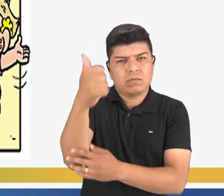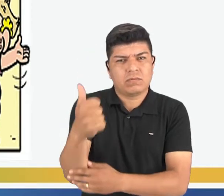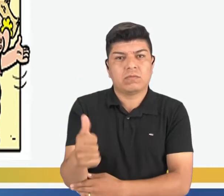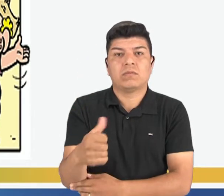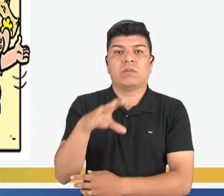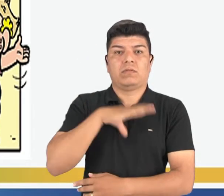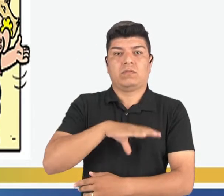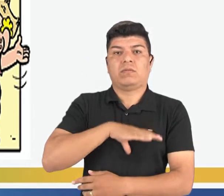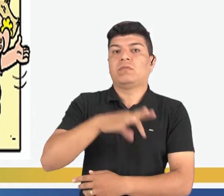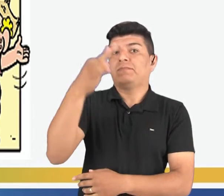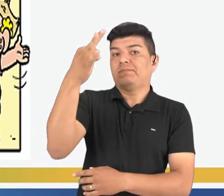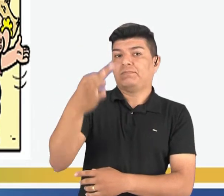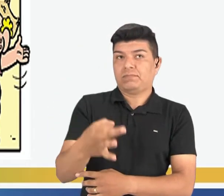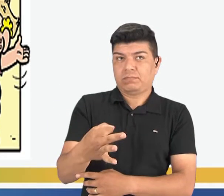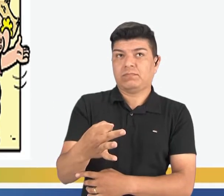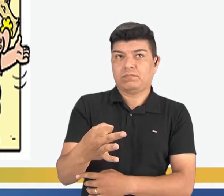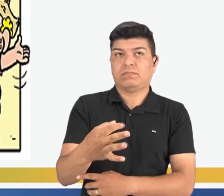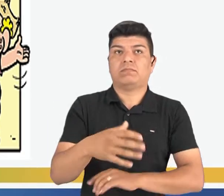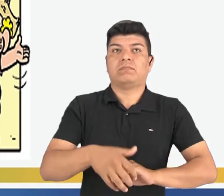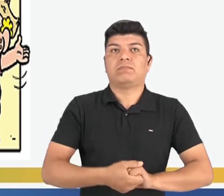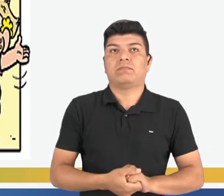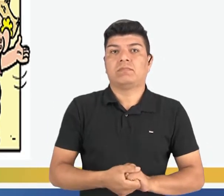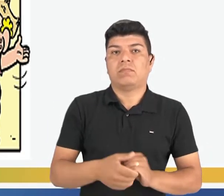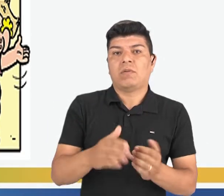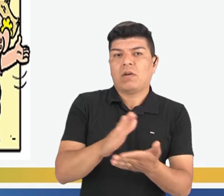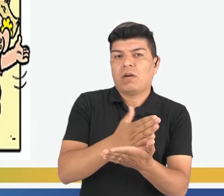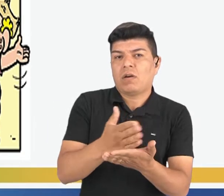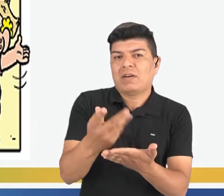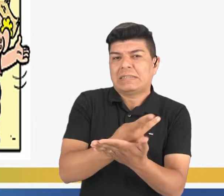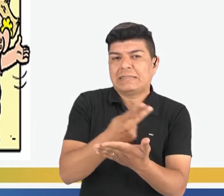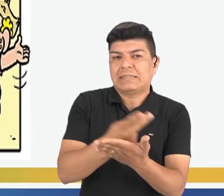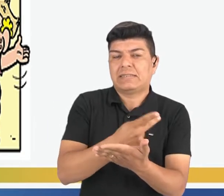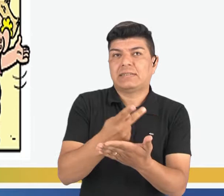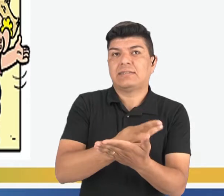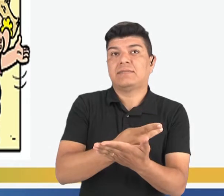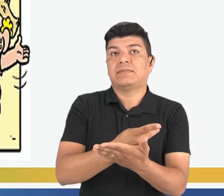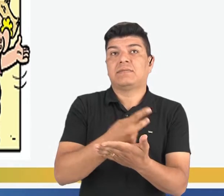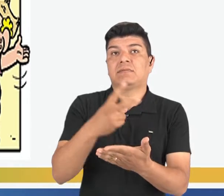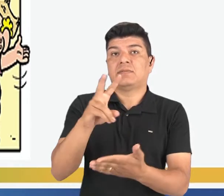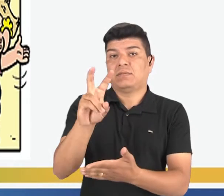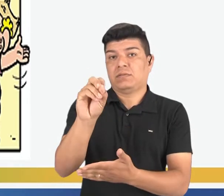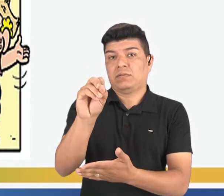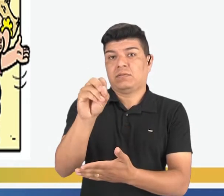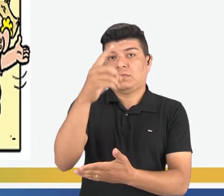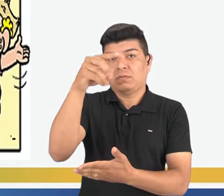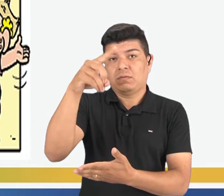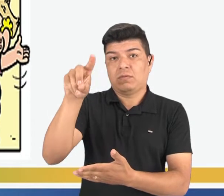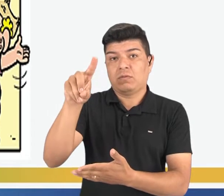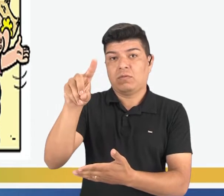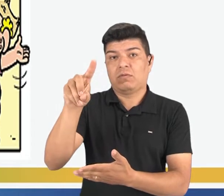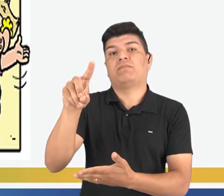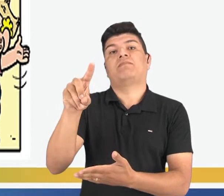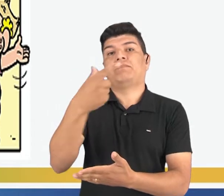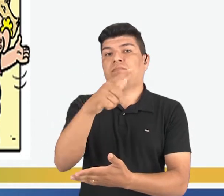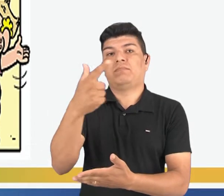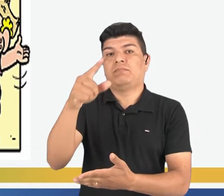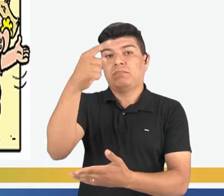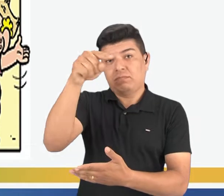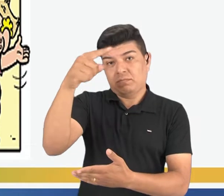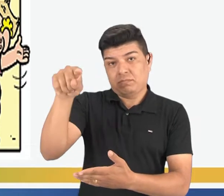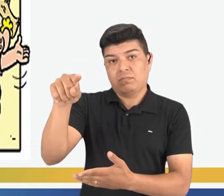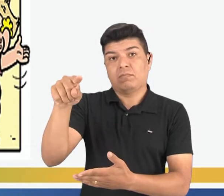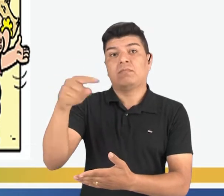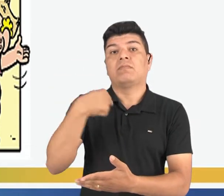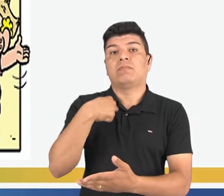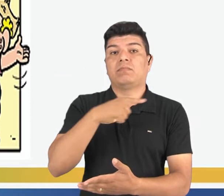português corretamente, elas estão aqui, ó, com alguns erros, né? Ó, vou, que não tem acento, é com o voo, né?